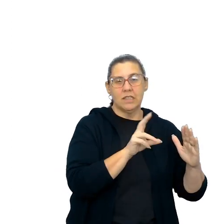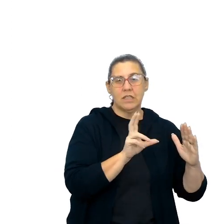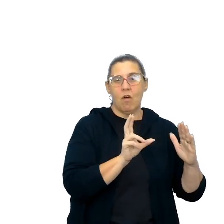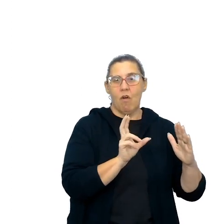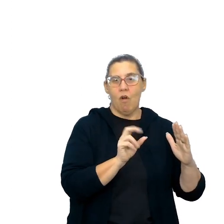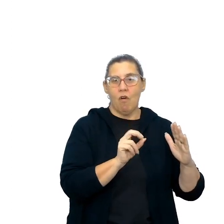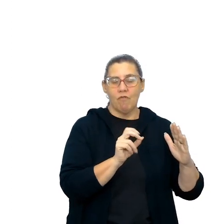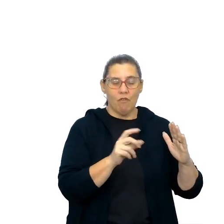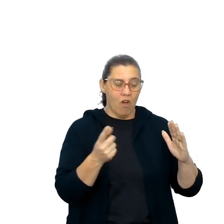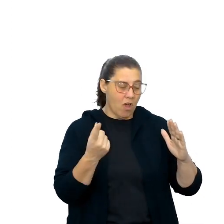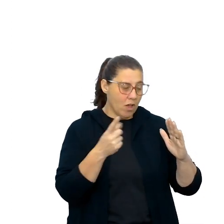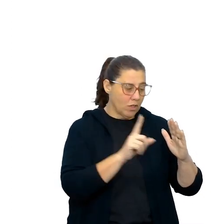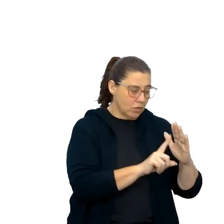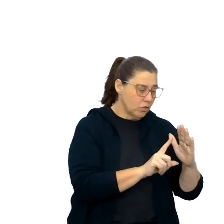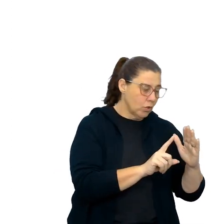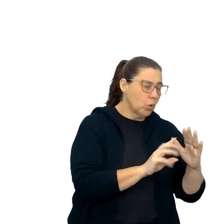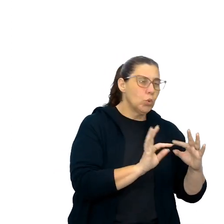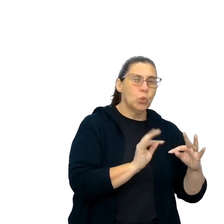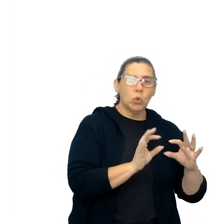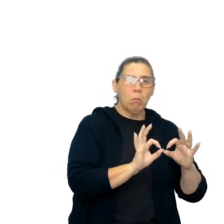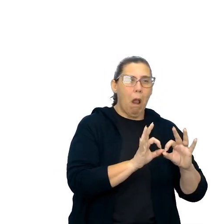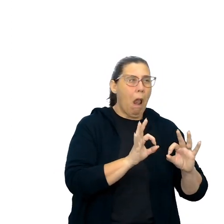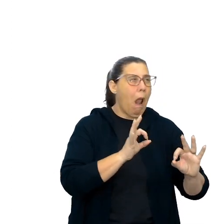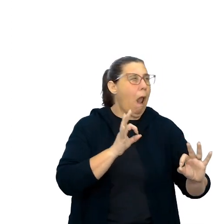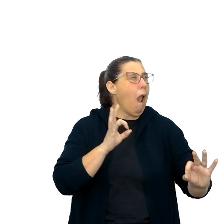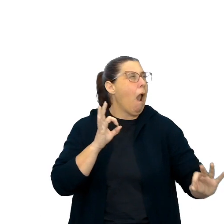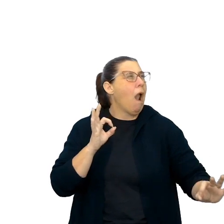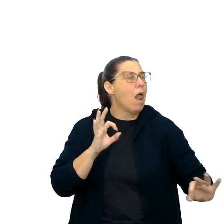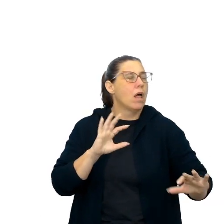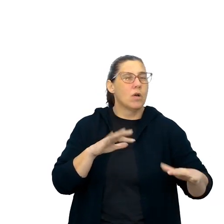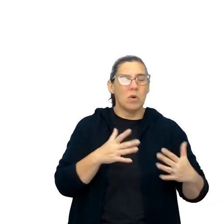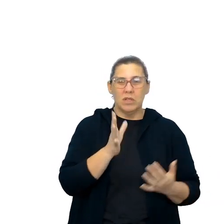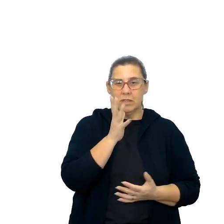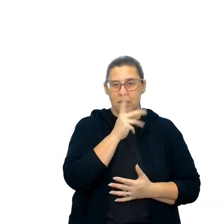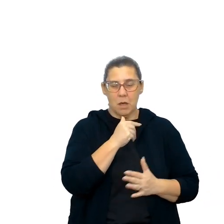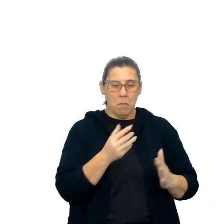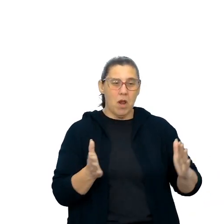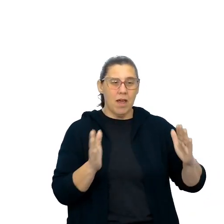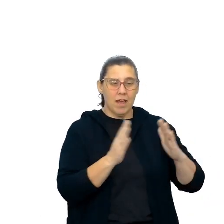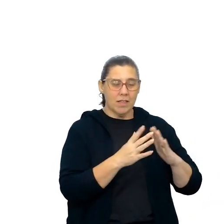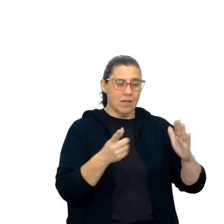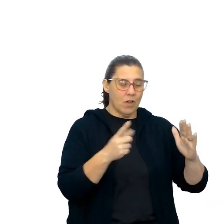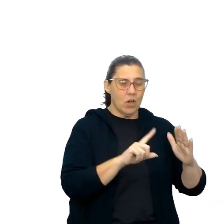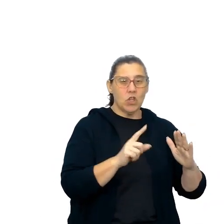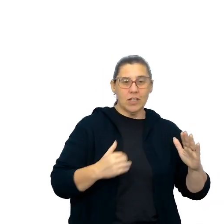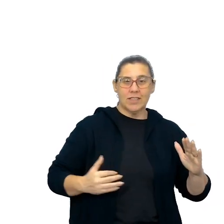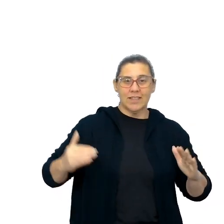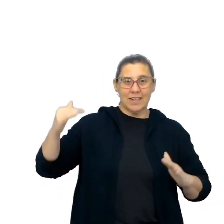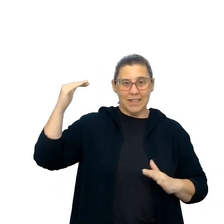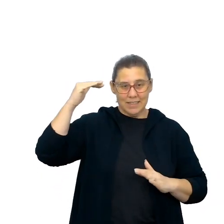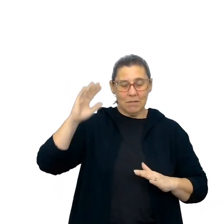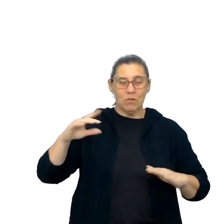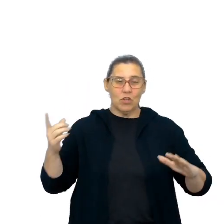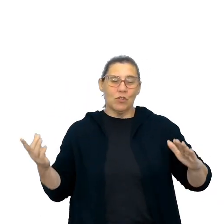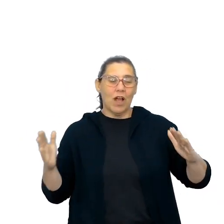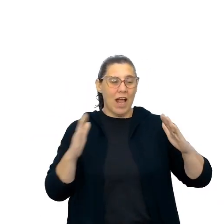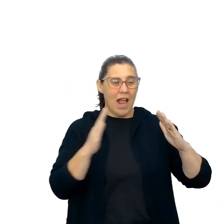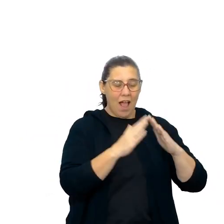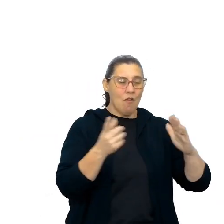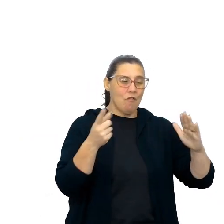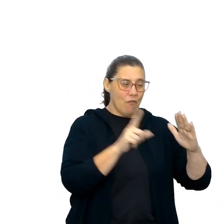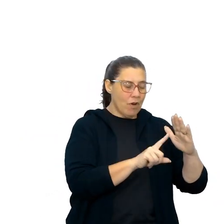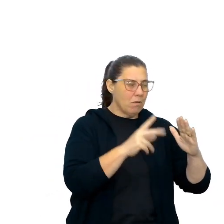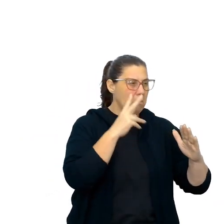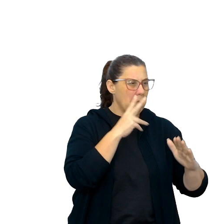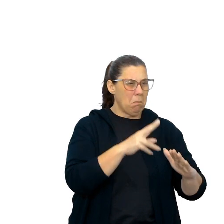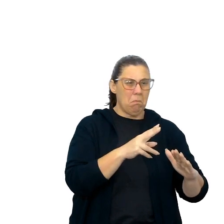e nós achamos tudo muito grande. Quando a gente fica um tempo sem ir, nós crescemos, e quando nós voltamos, parece que